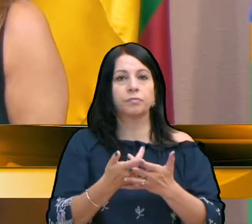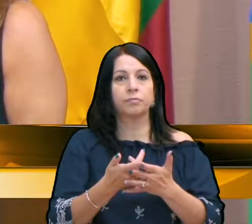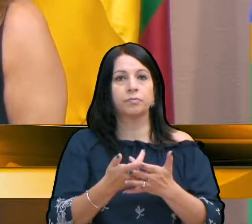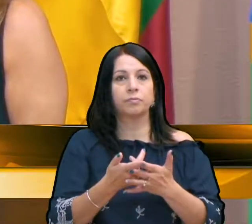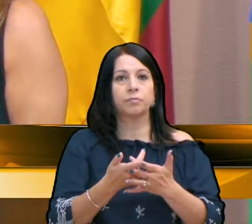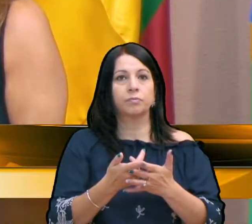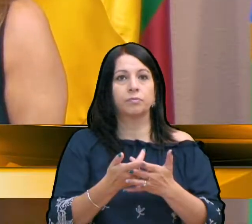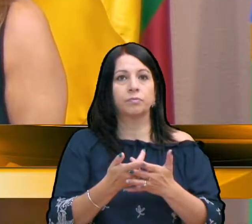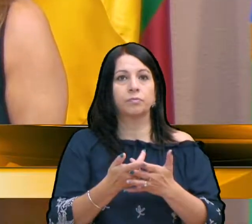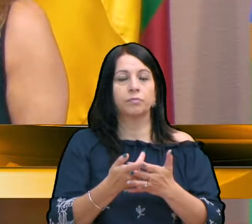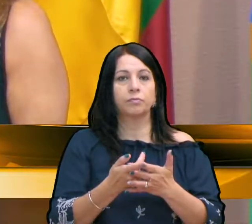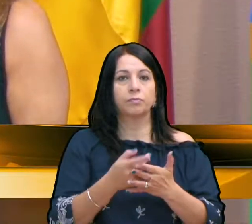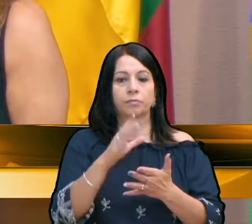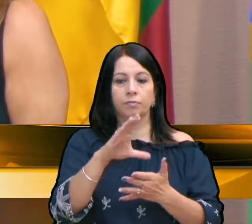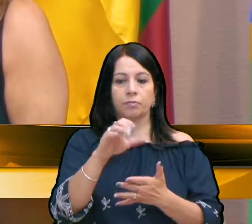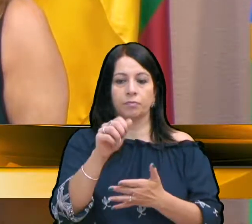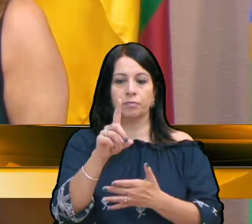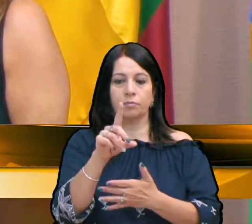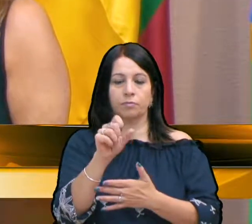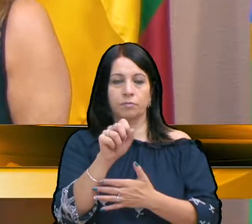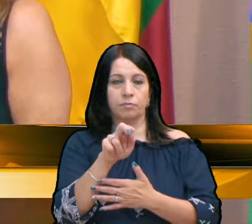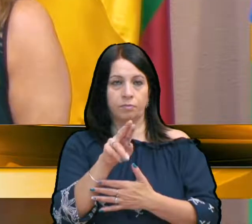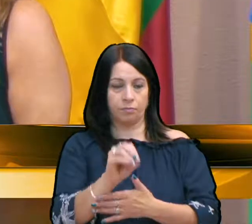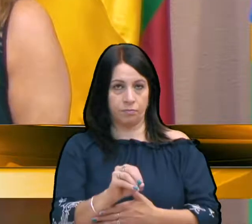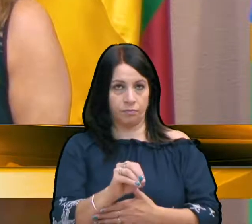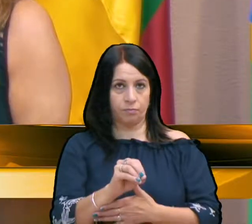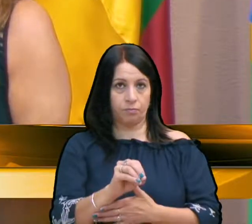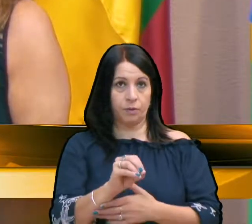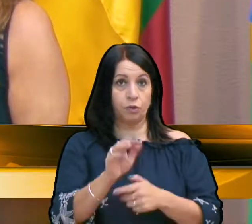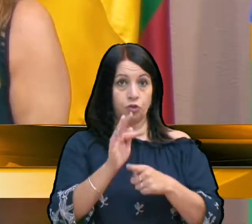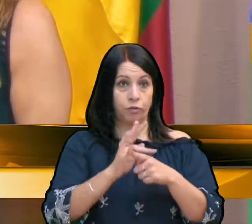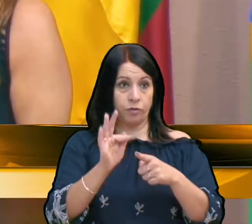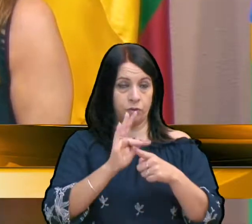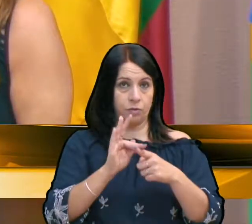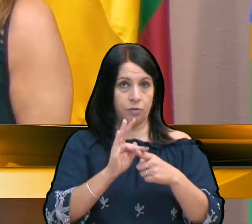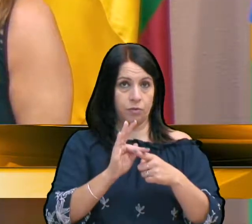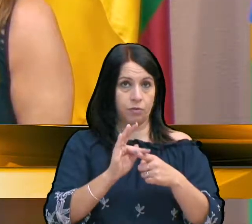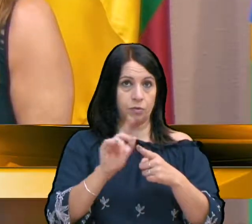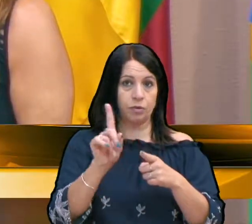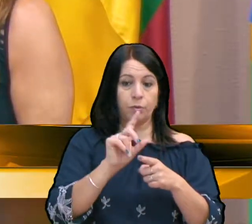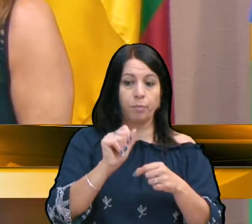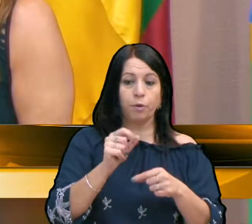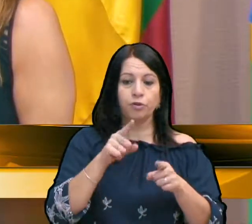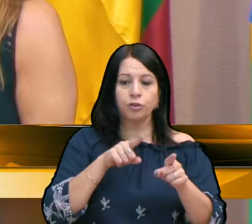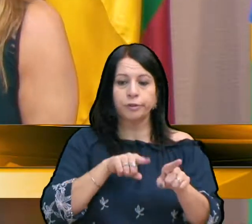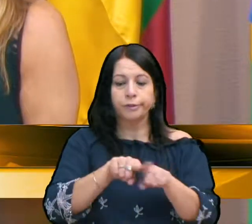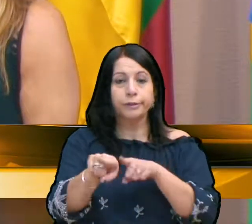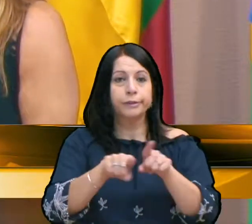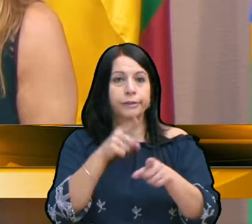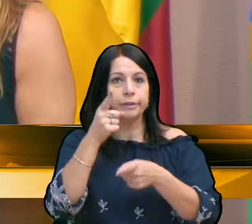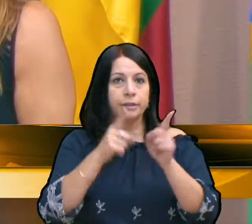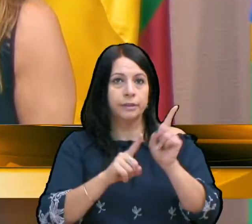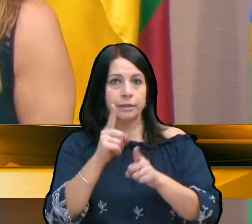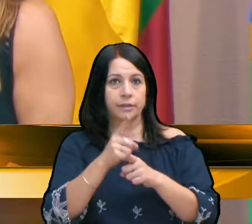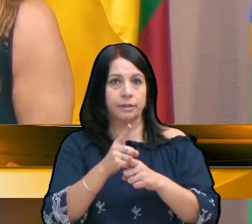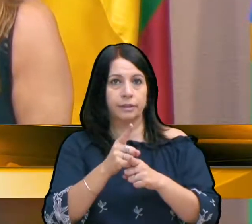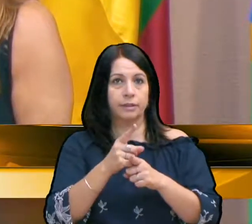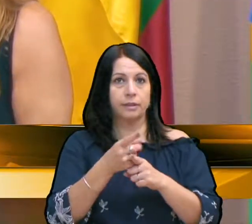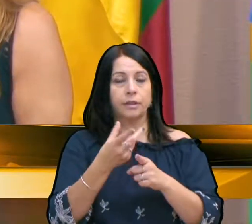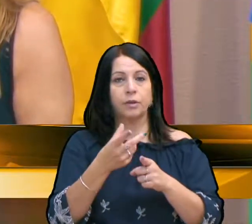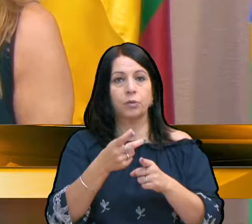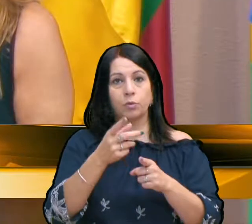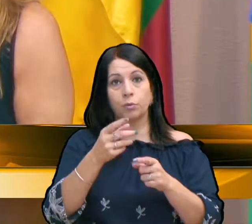o cadastro de fornecedores impedidos de licitar e contratar com a administração